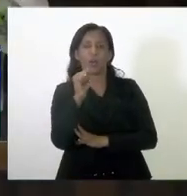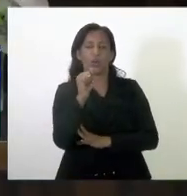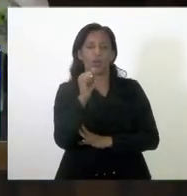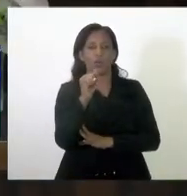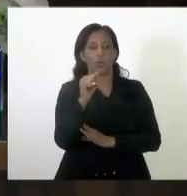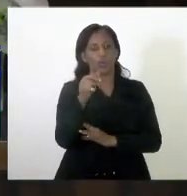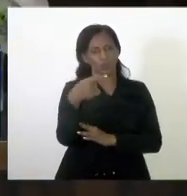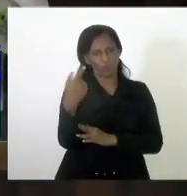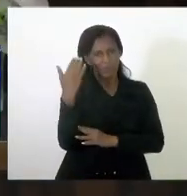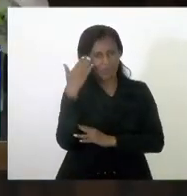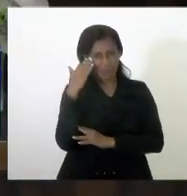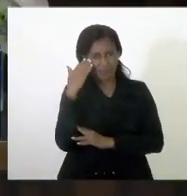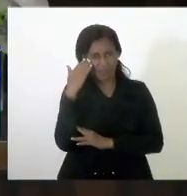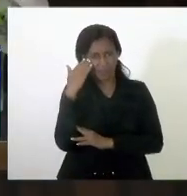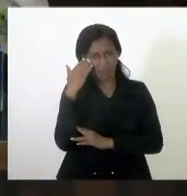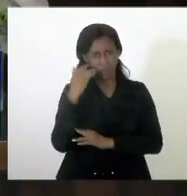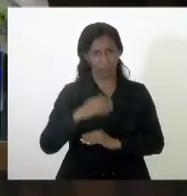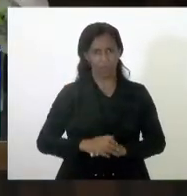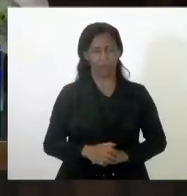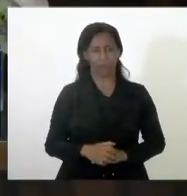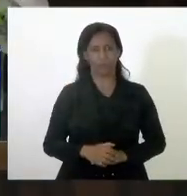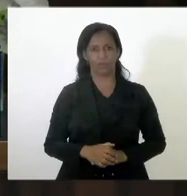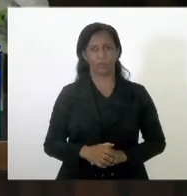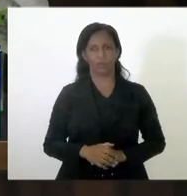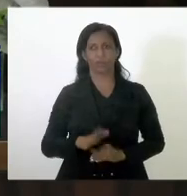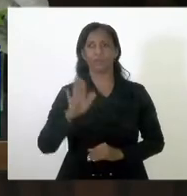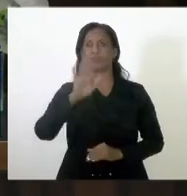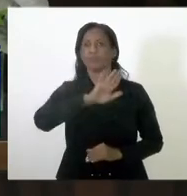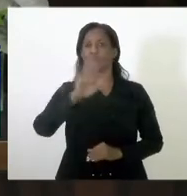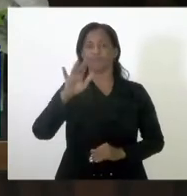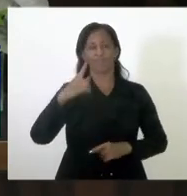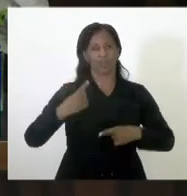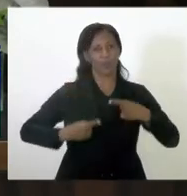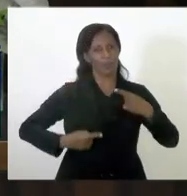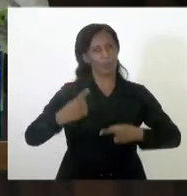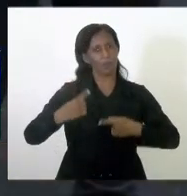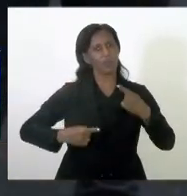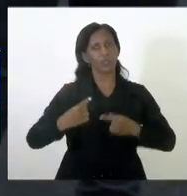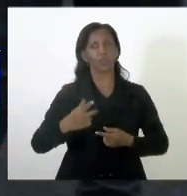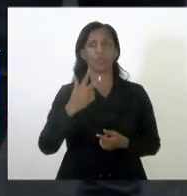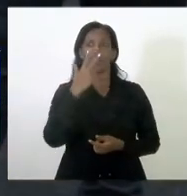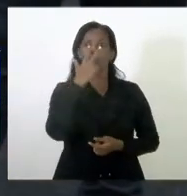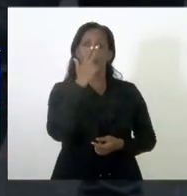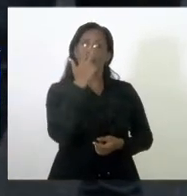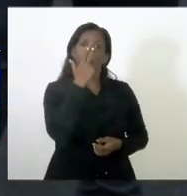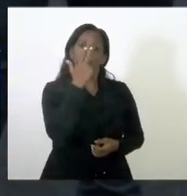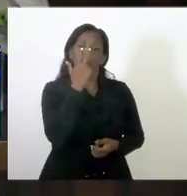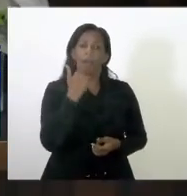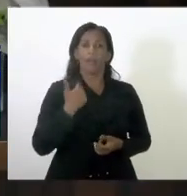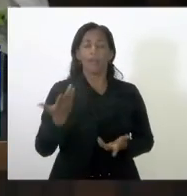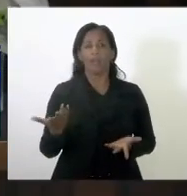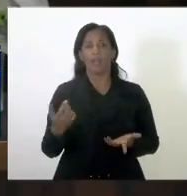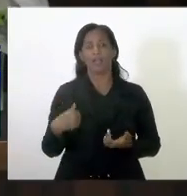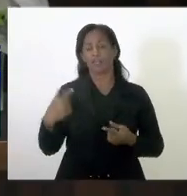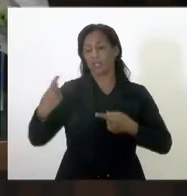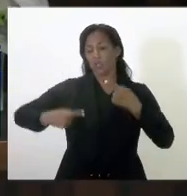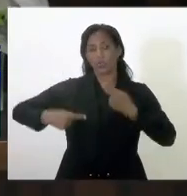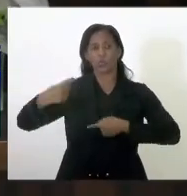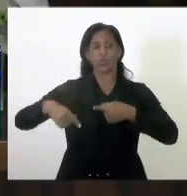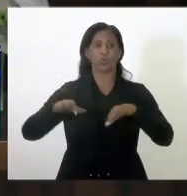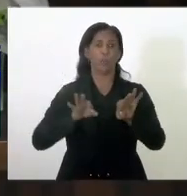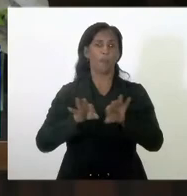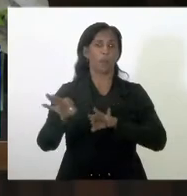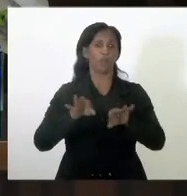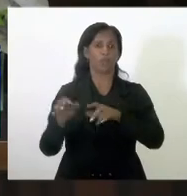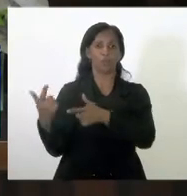Nós não vamos fazer o debate. Não, mas só para deixar claro, eu preciso, pode parecer que nós preciso, não quem estamos... quiser discutir o projeto, sem problema. Mas